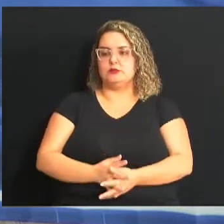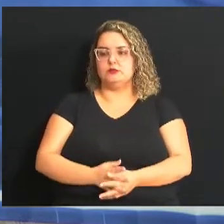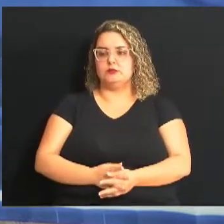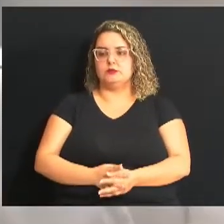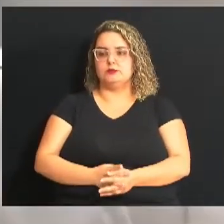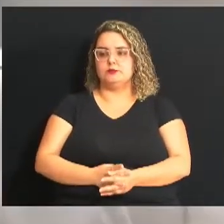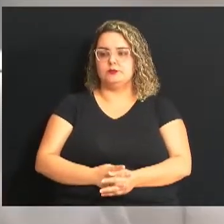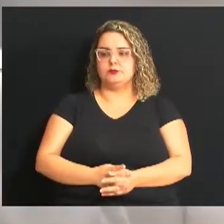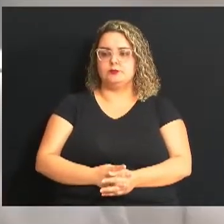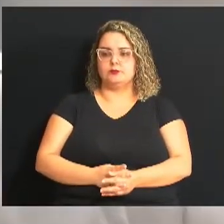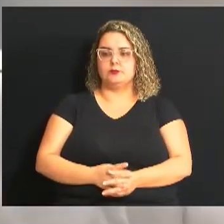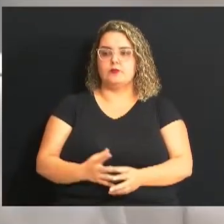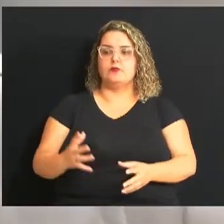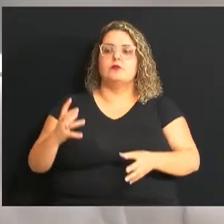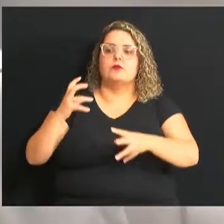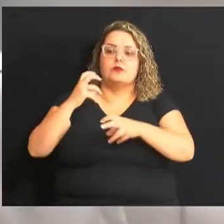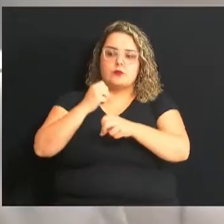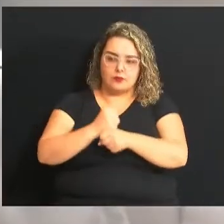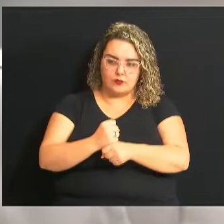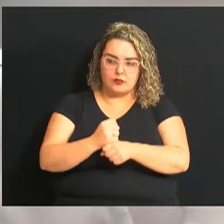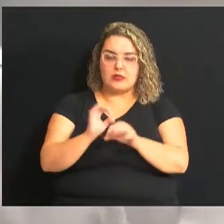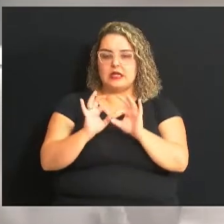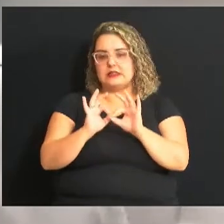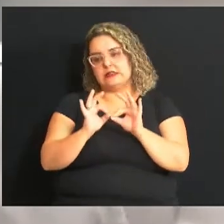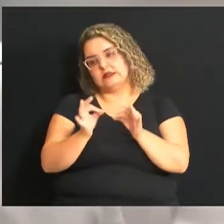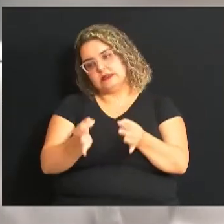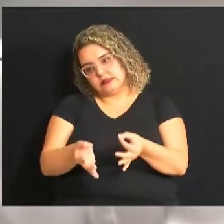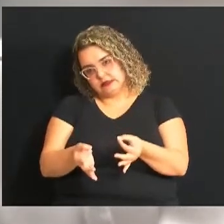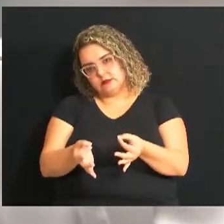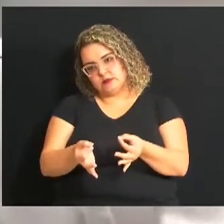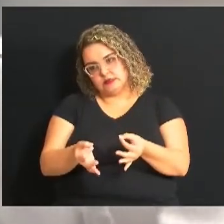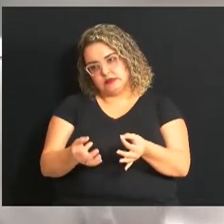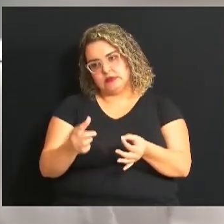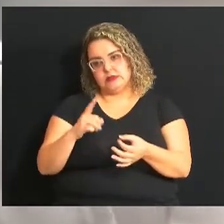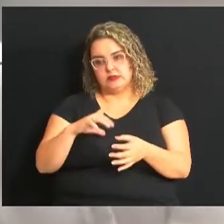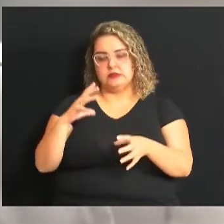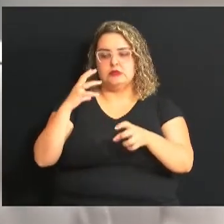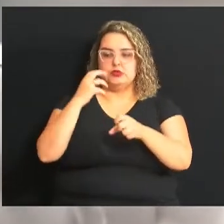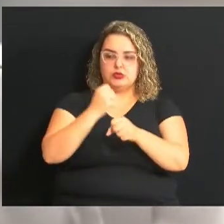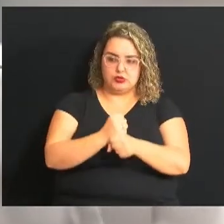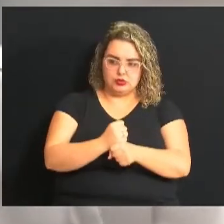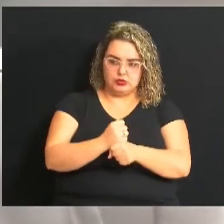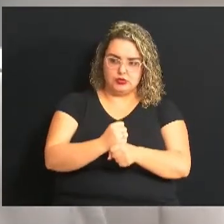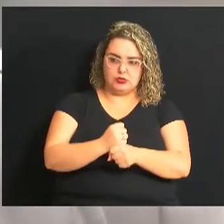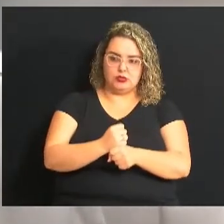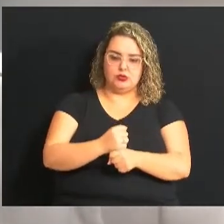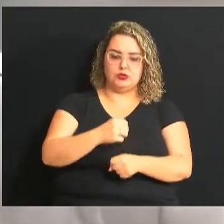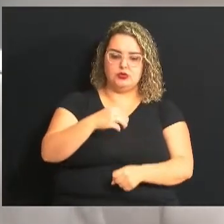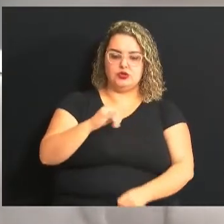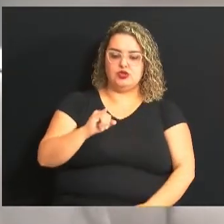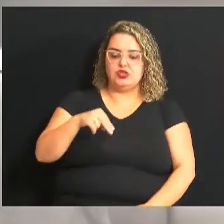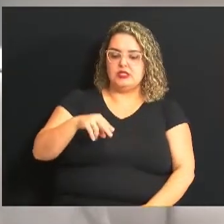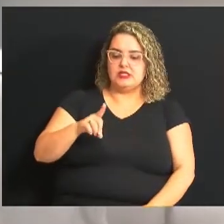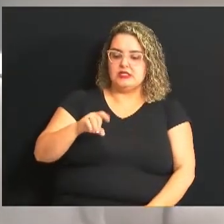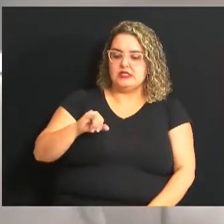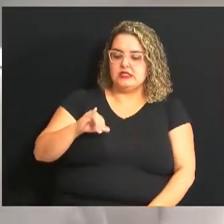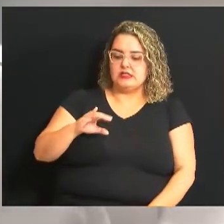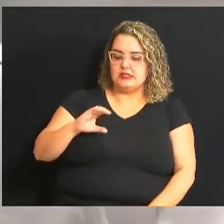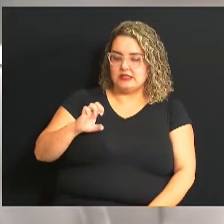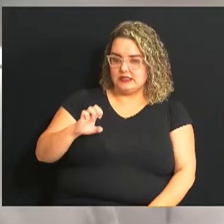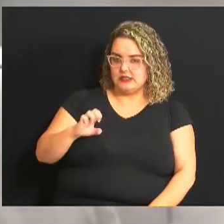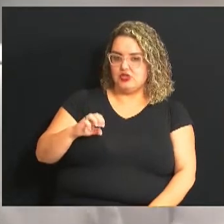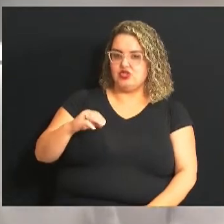De uma forma muito simples, existe um cálculo do índice de massa corpórea, que é o chamado